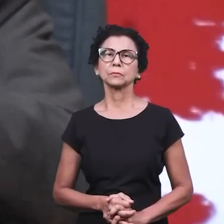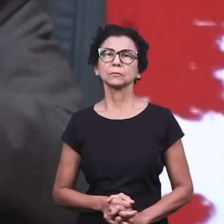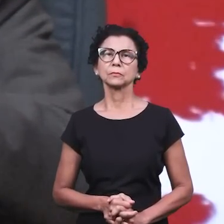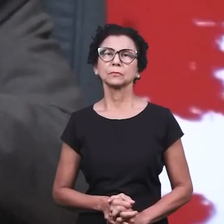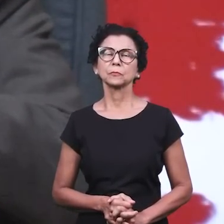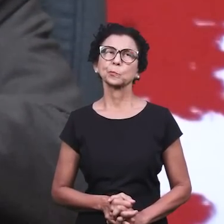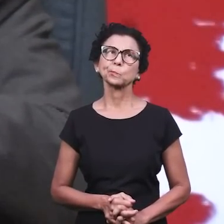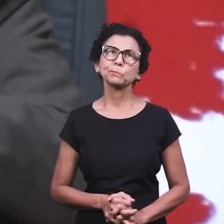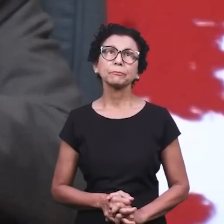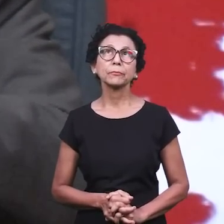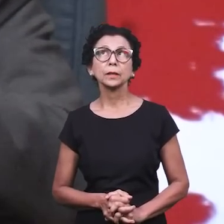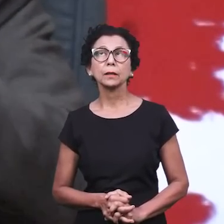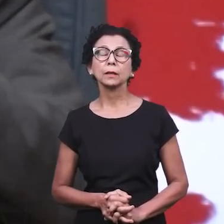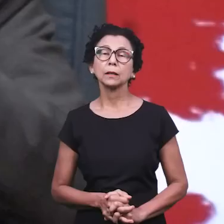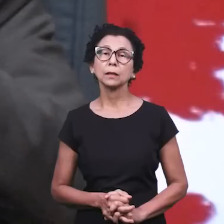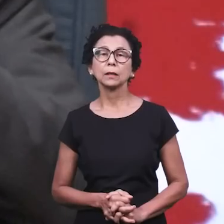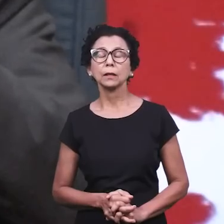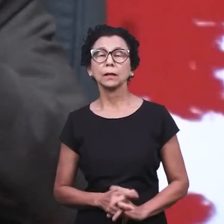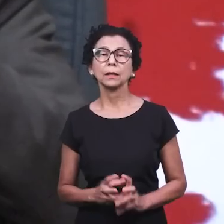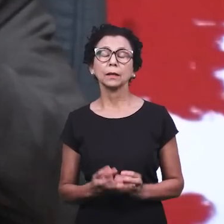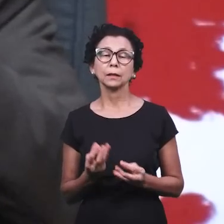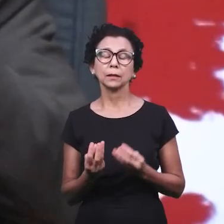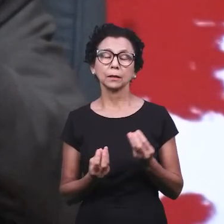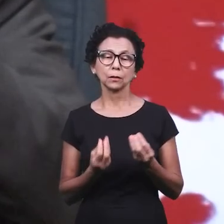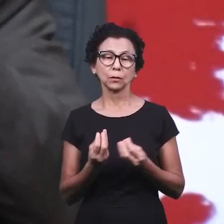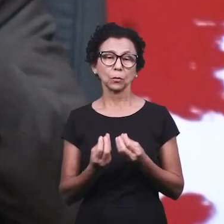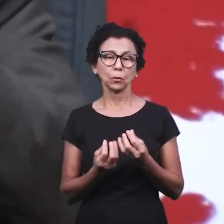né? Como dizer assim,